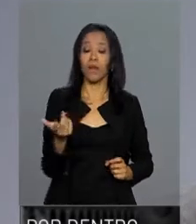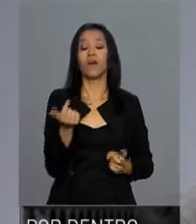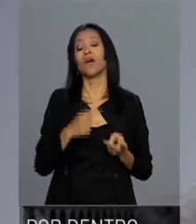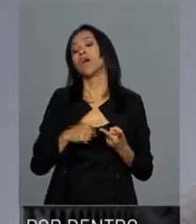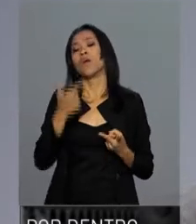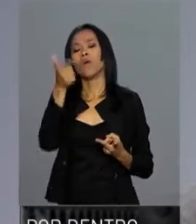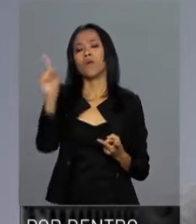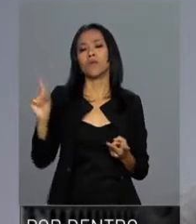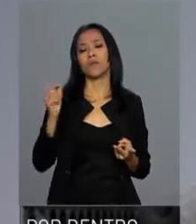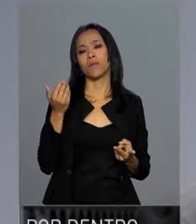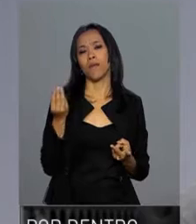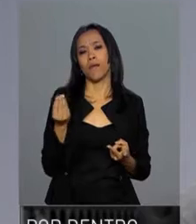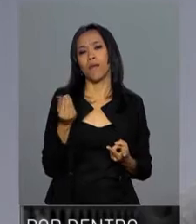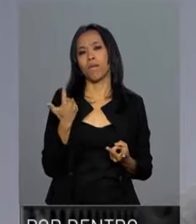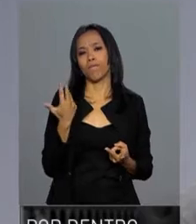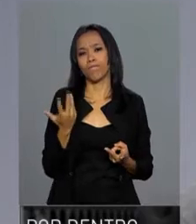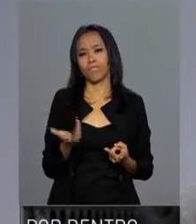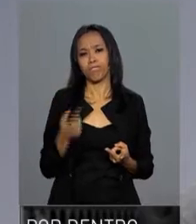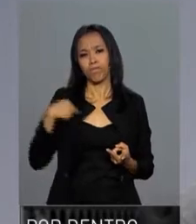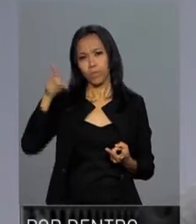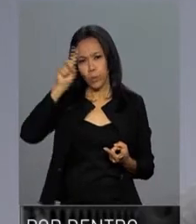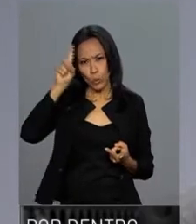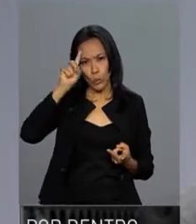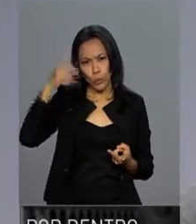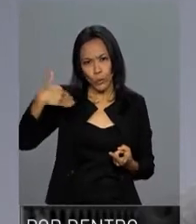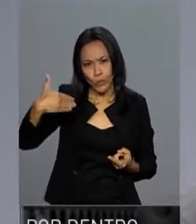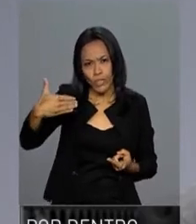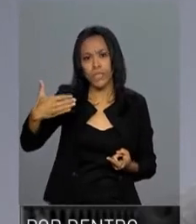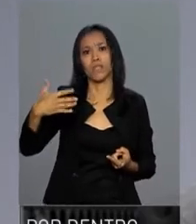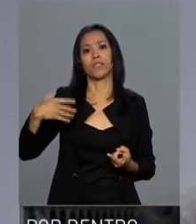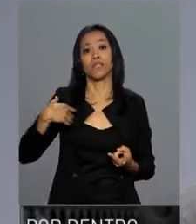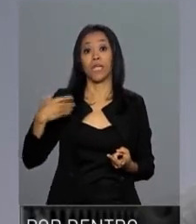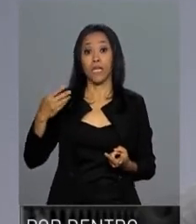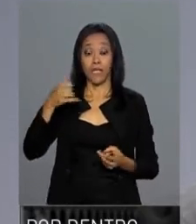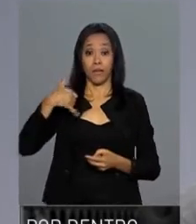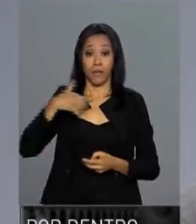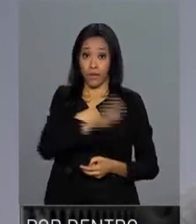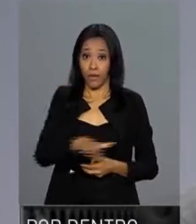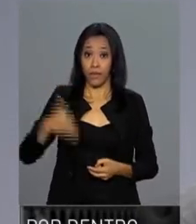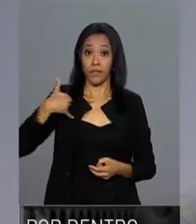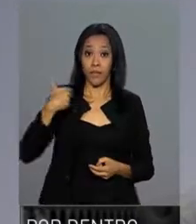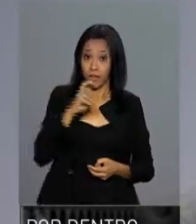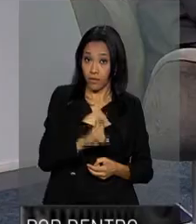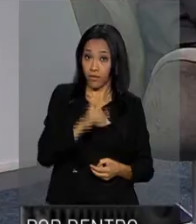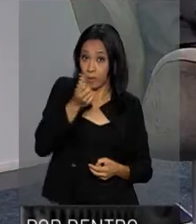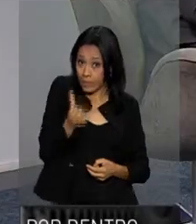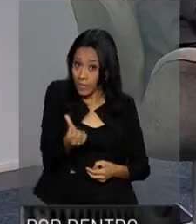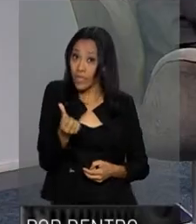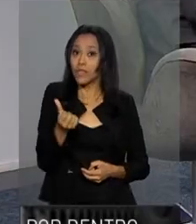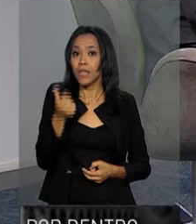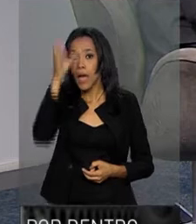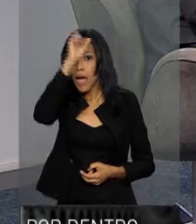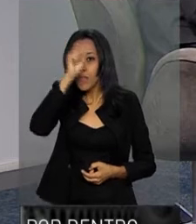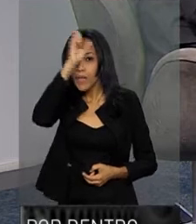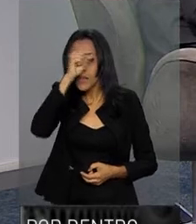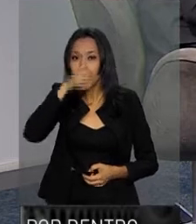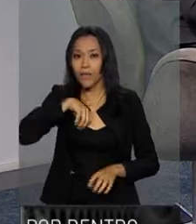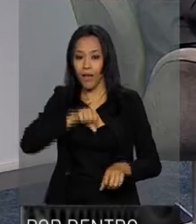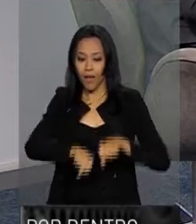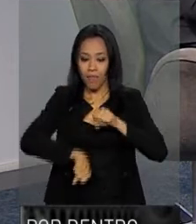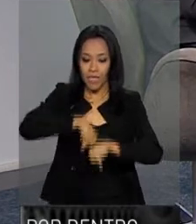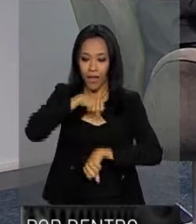também todos os dias lá crianças de 56 anos de idade aprendendo a andar de bicicleta